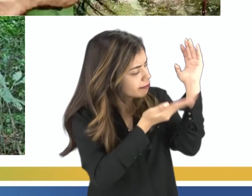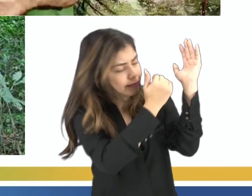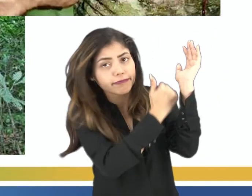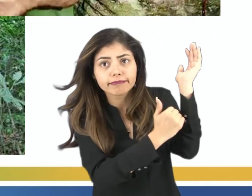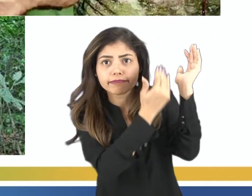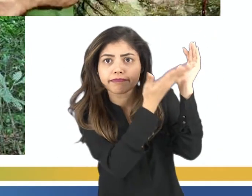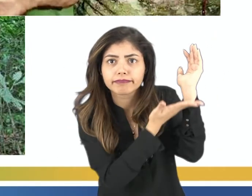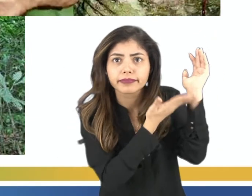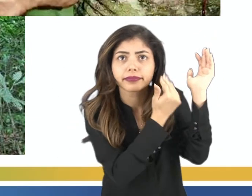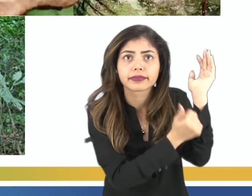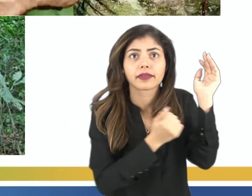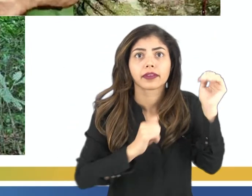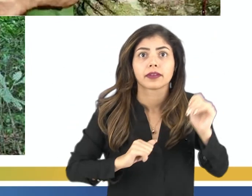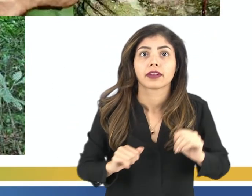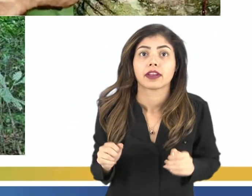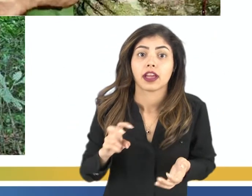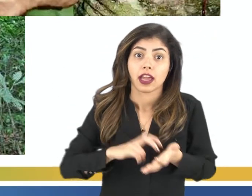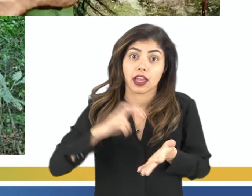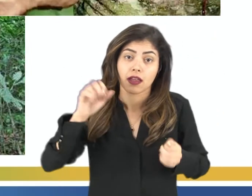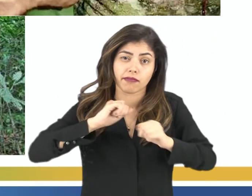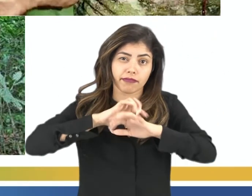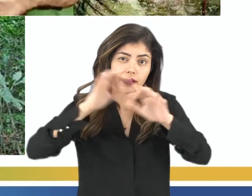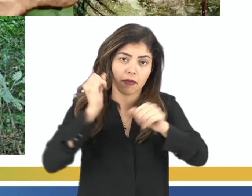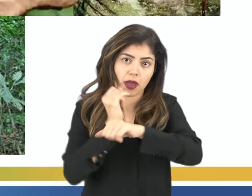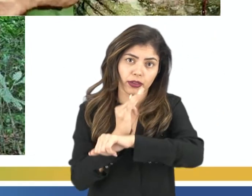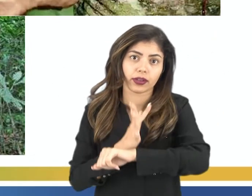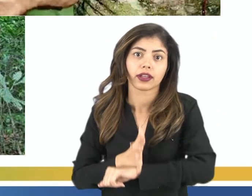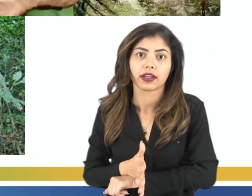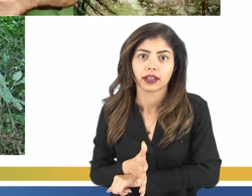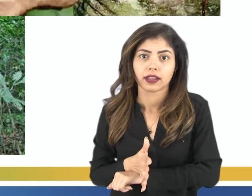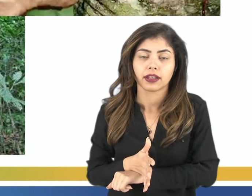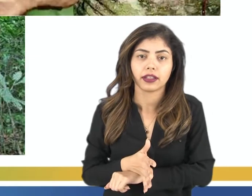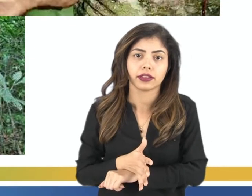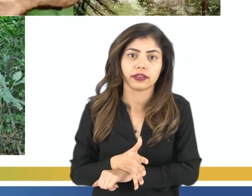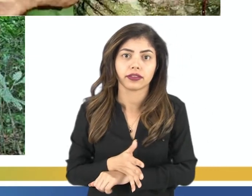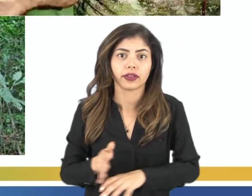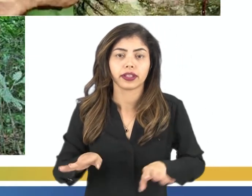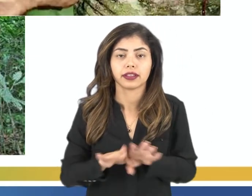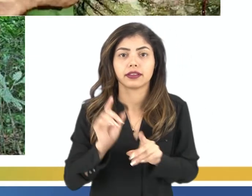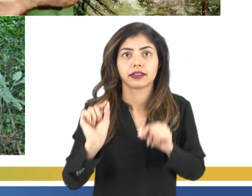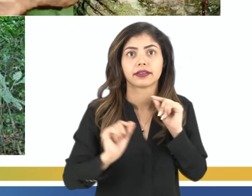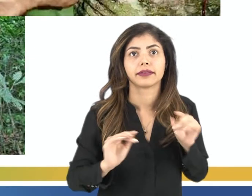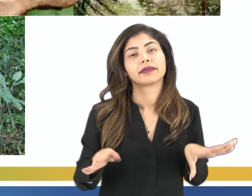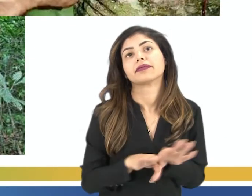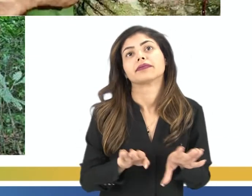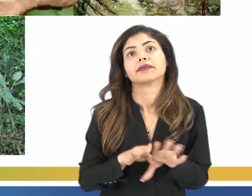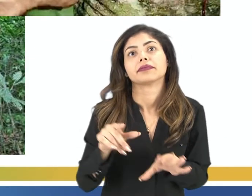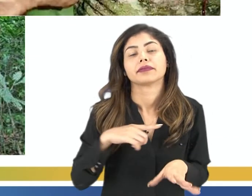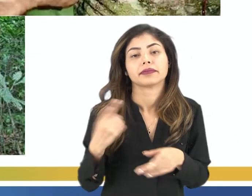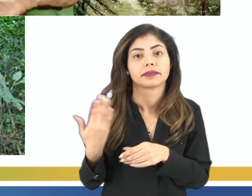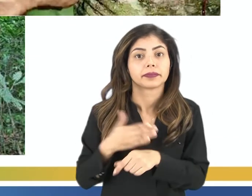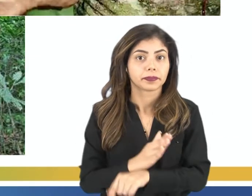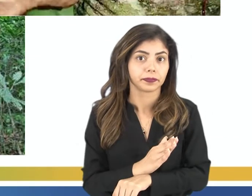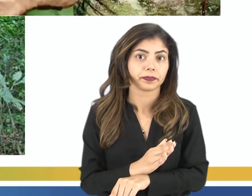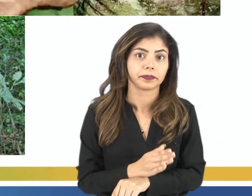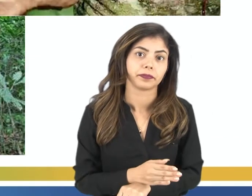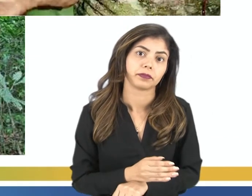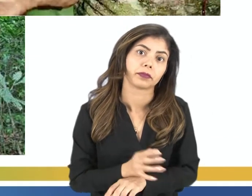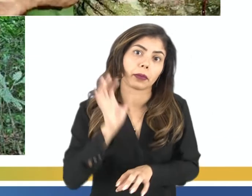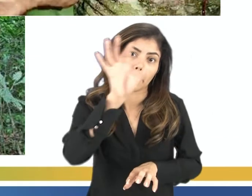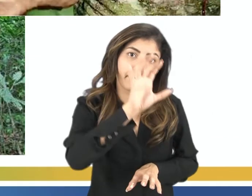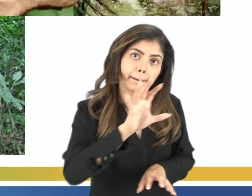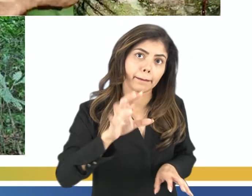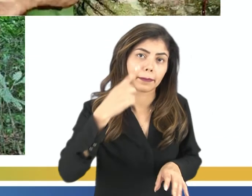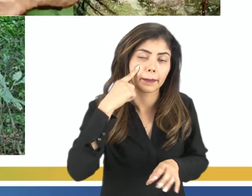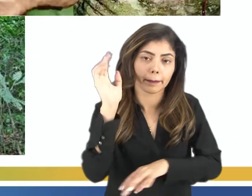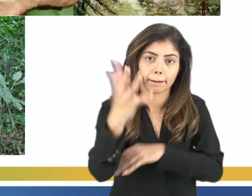que o seringueiro acorda de madrugada, né, esse povo da floresta acorda de madrugada para adentrar a mata para cortar a seringa. Então nós